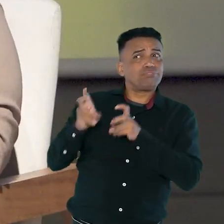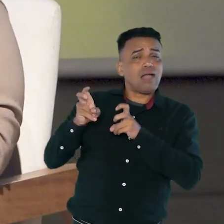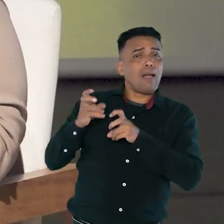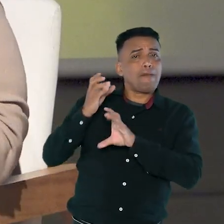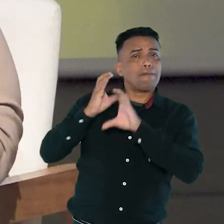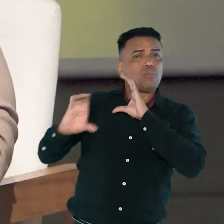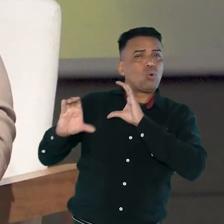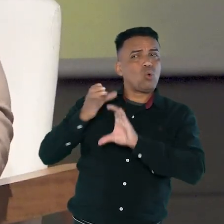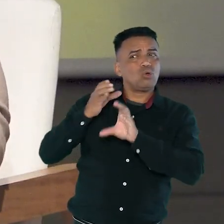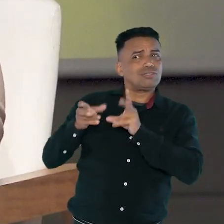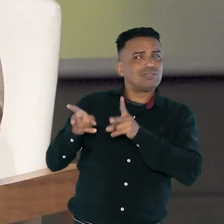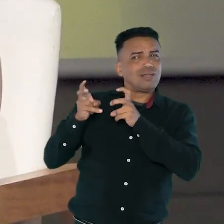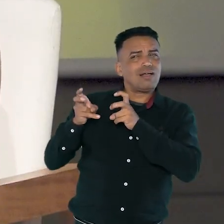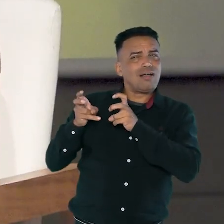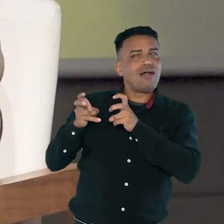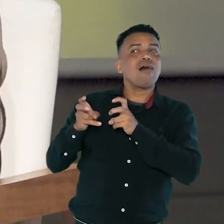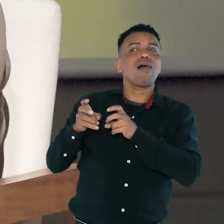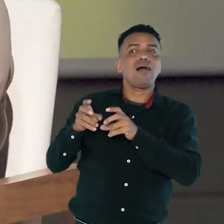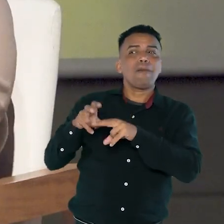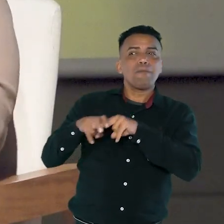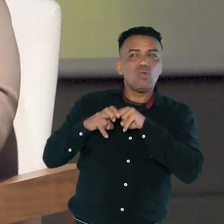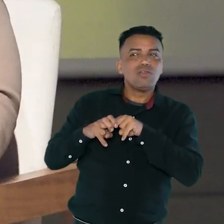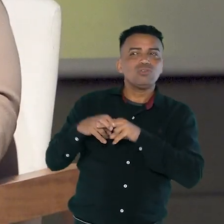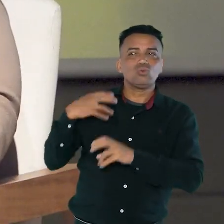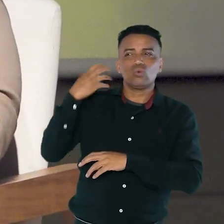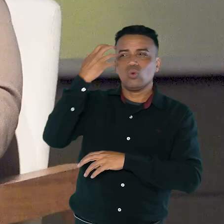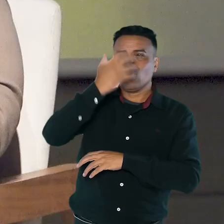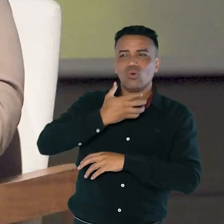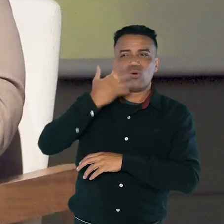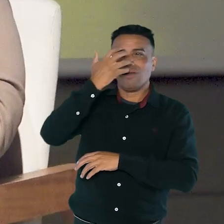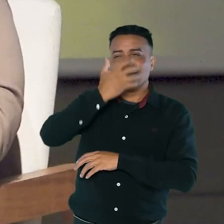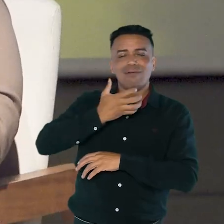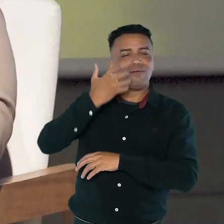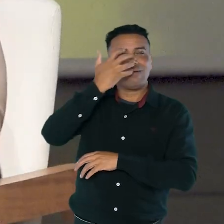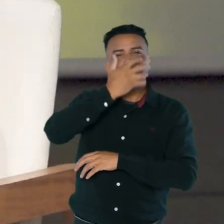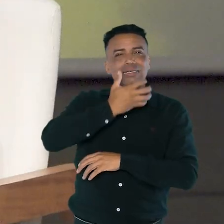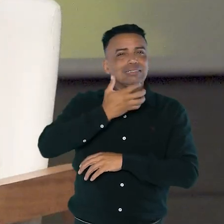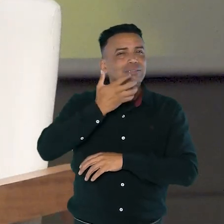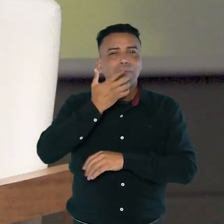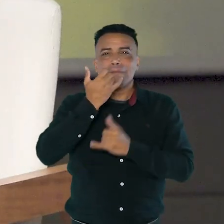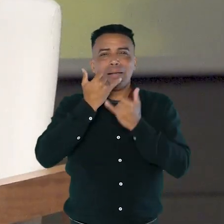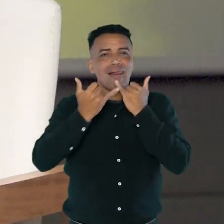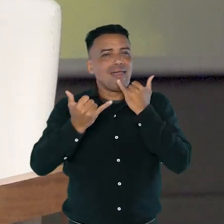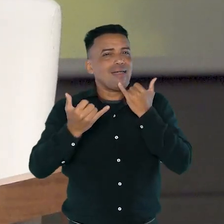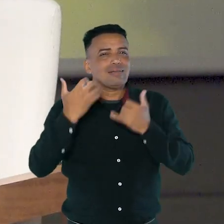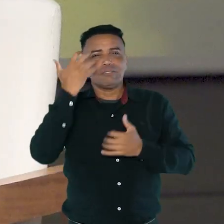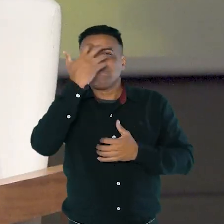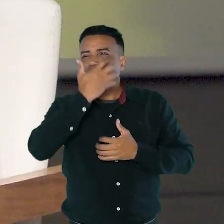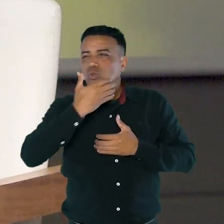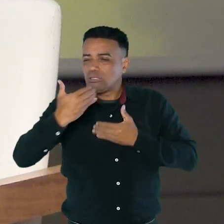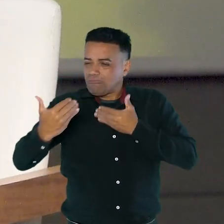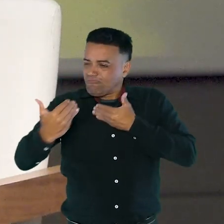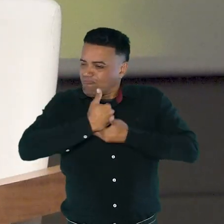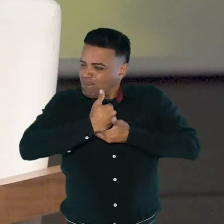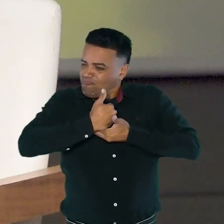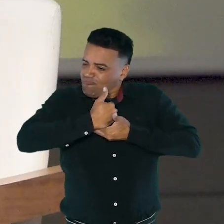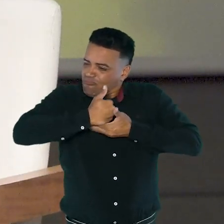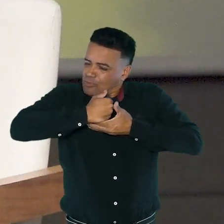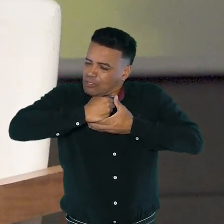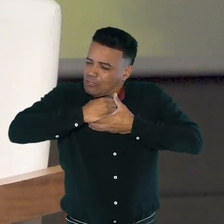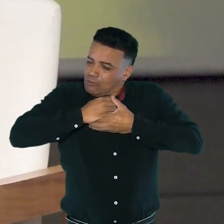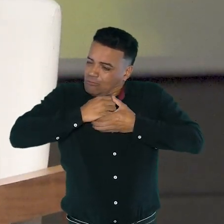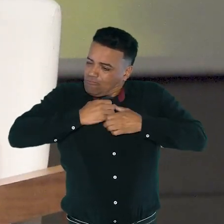lembrar, nossa, é por isso que eu canto. É por isso que aquela música me rasga, né? Me